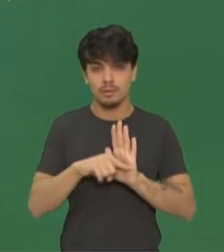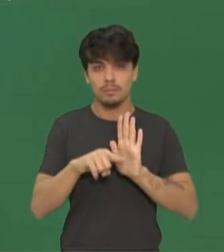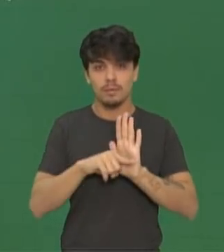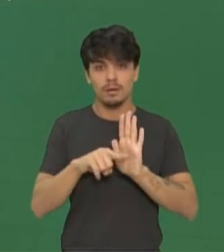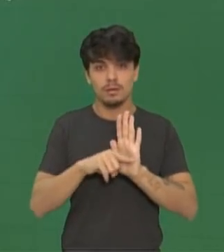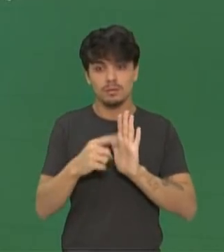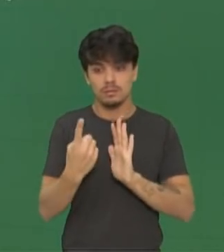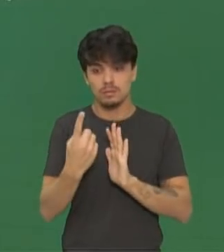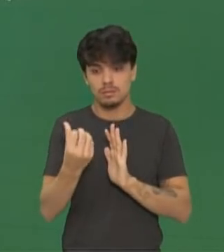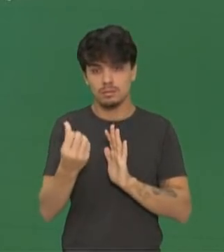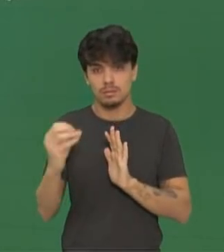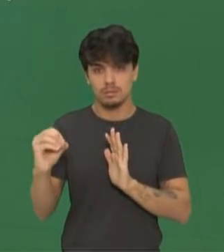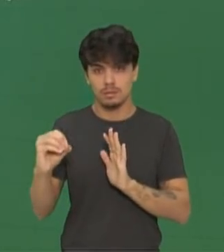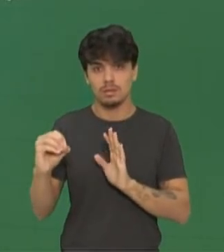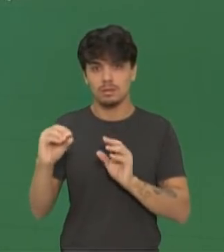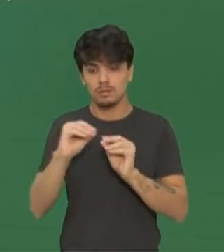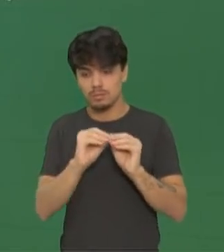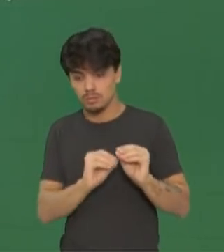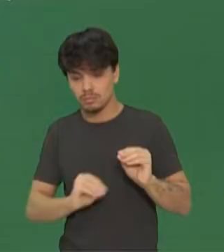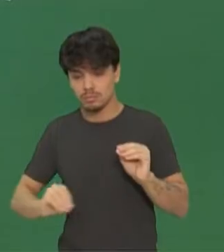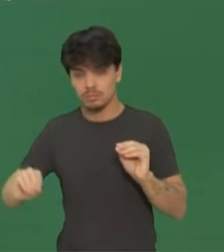vou passar para o outro lado. Então, vai ficar